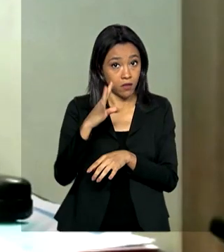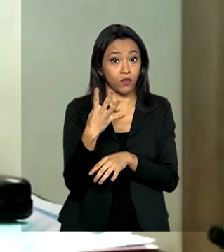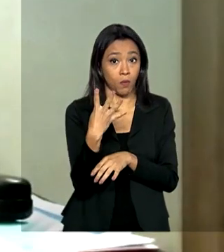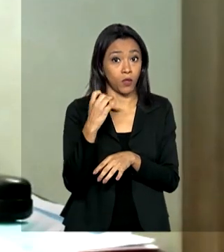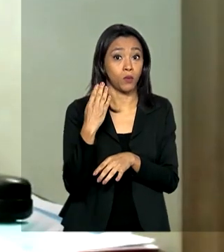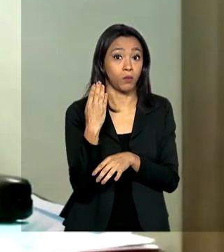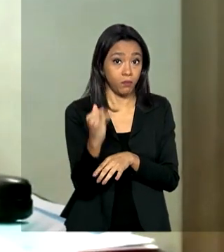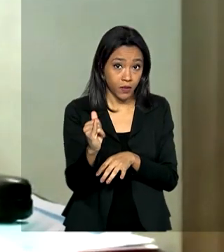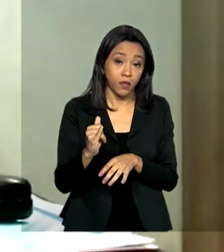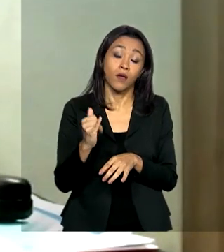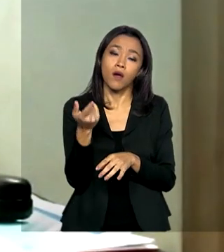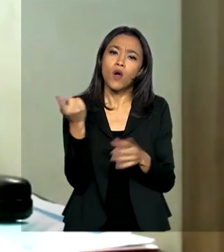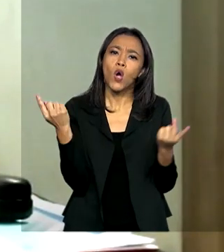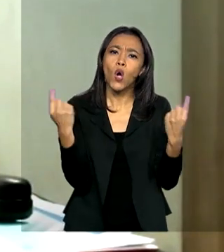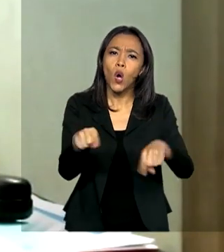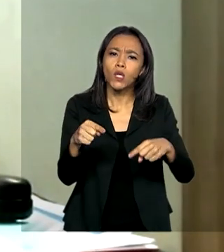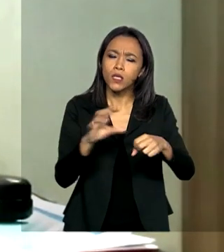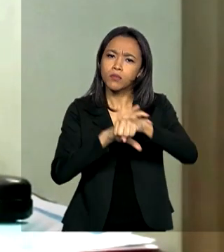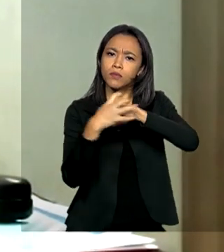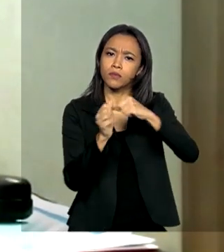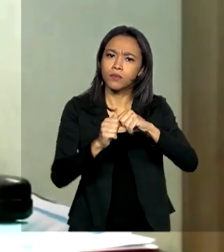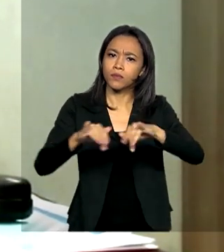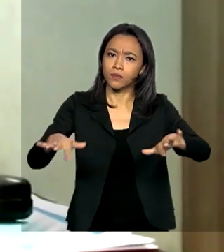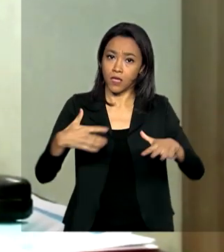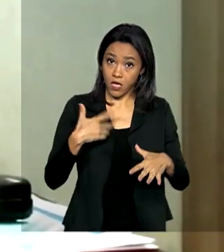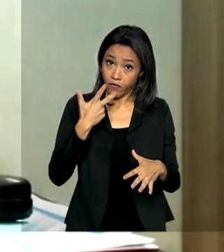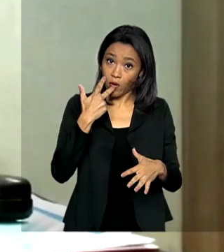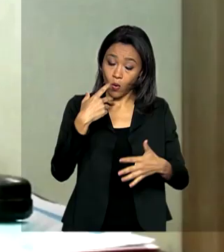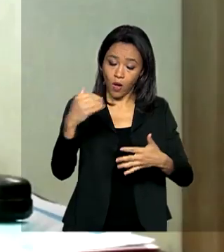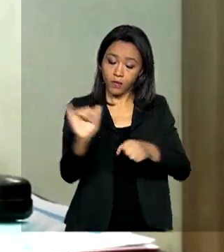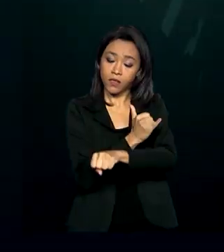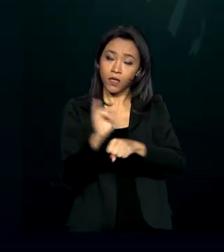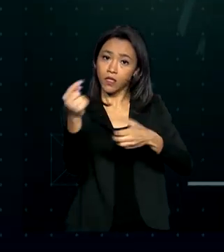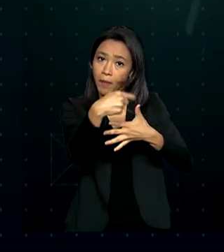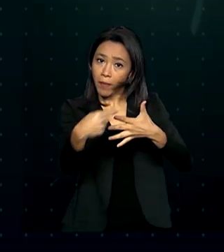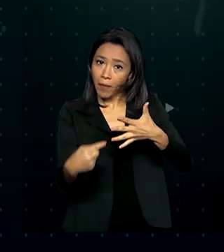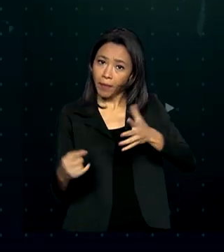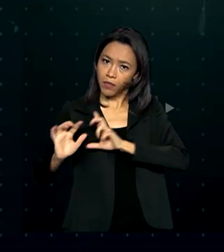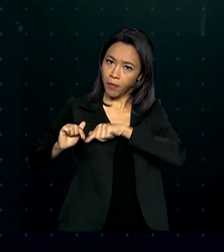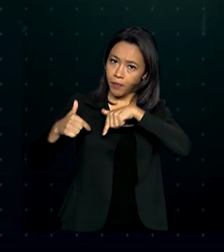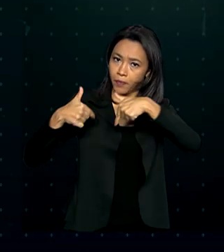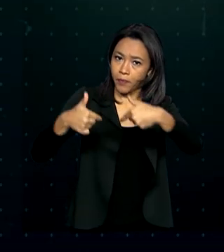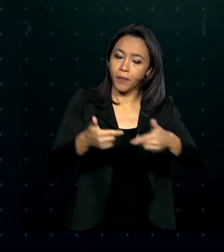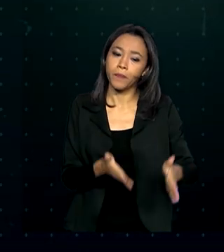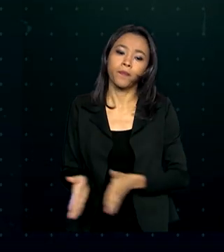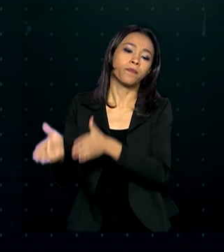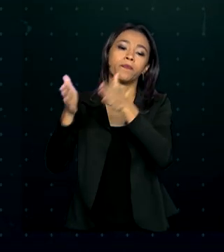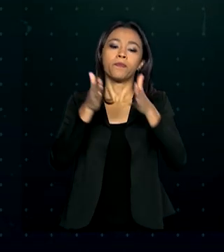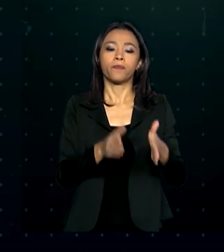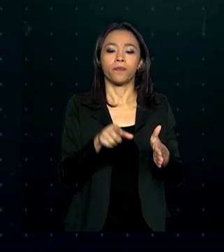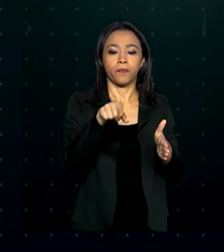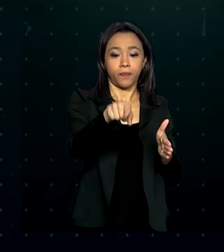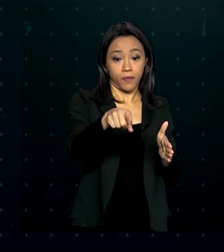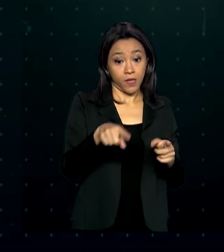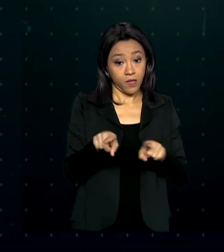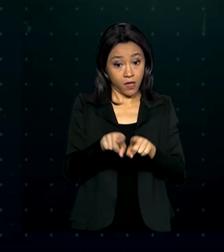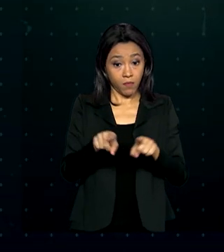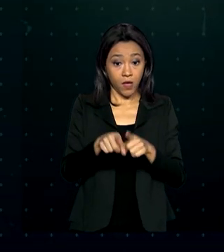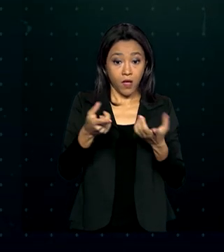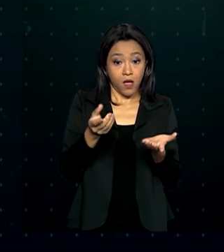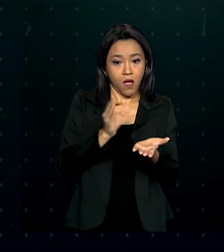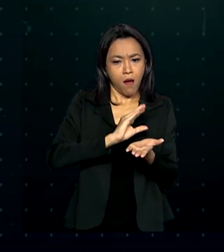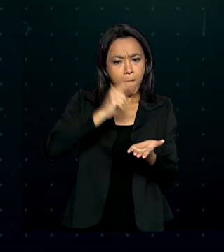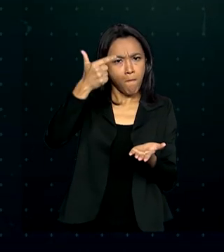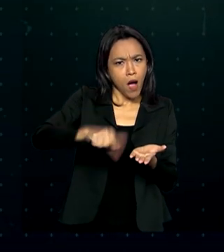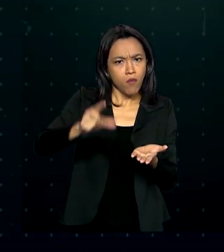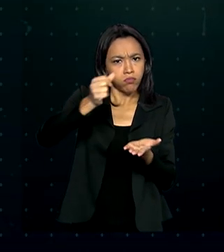combate à Covid-19 e detalhou as medidas tomadas até agora. Ampliação da validade das receitas para o farmácia popular,